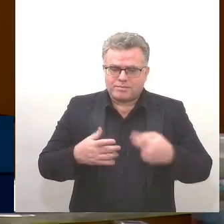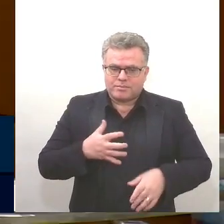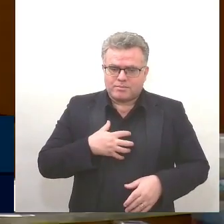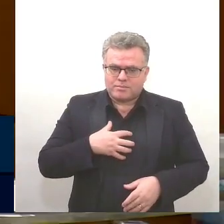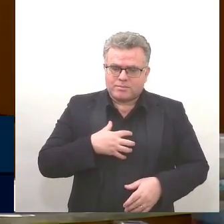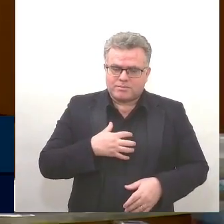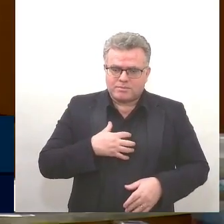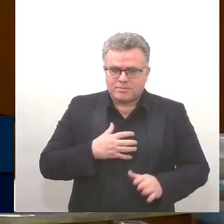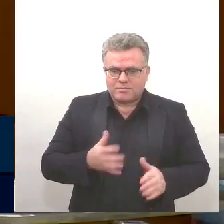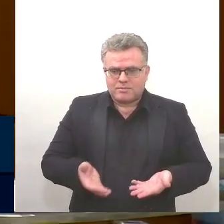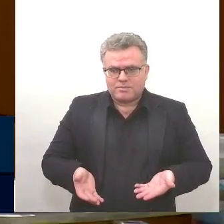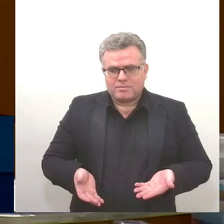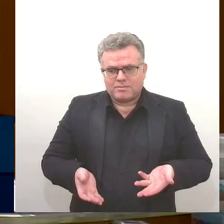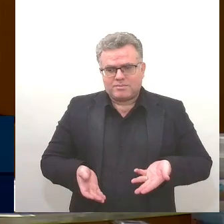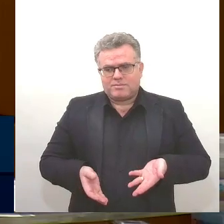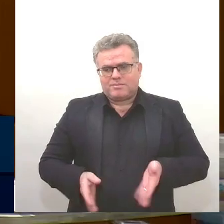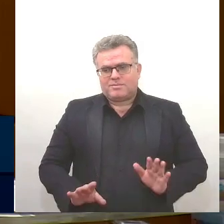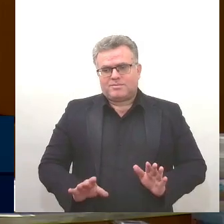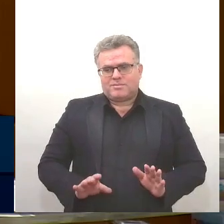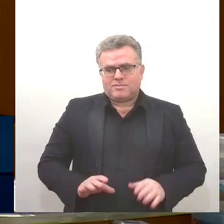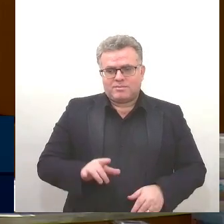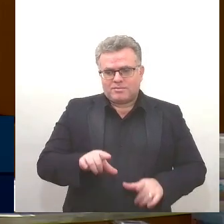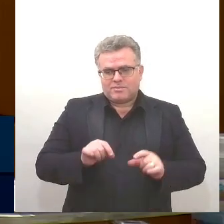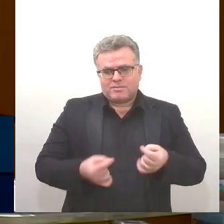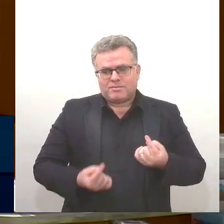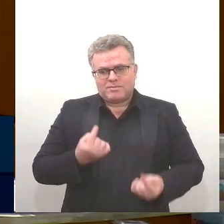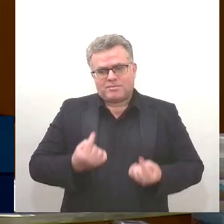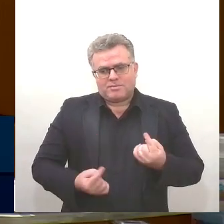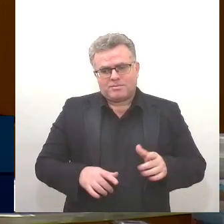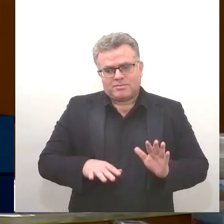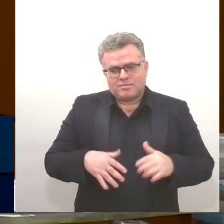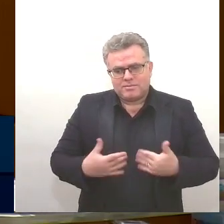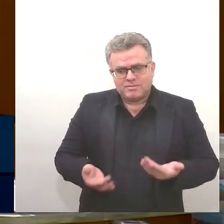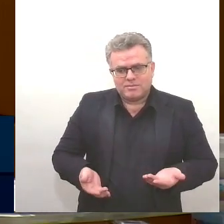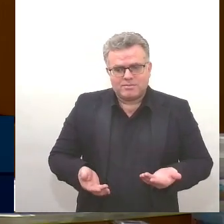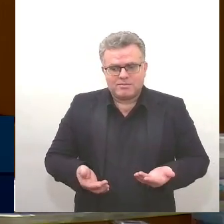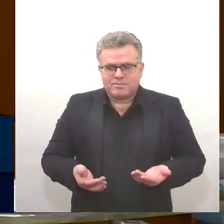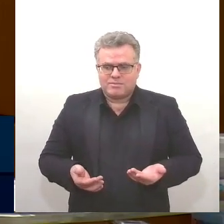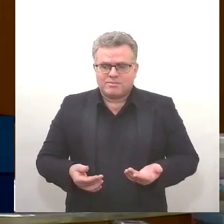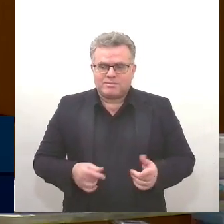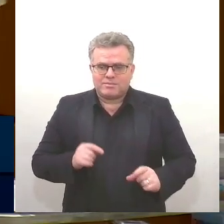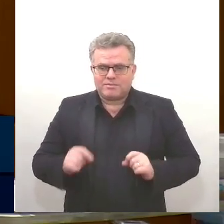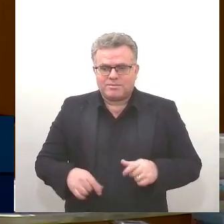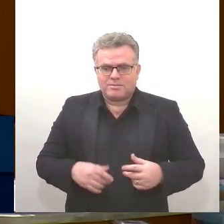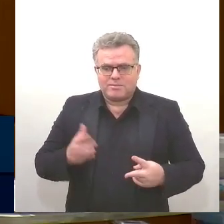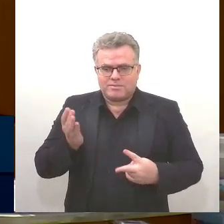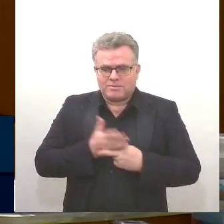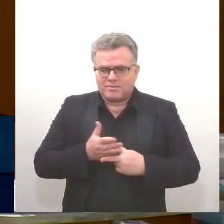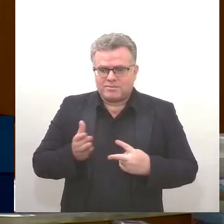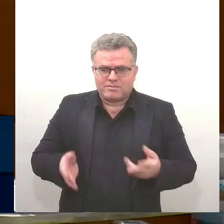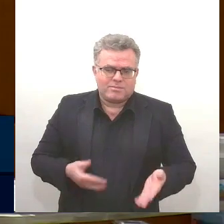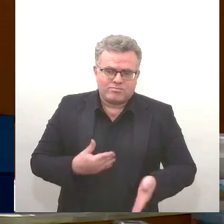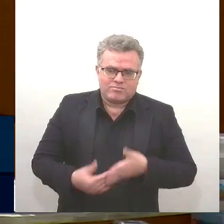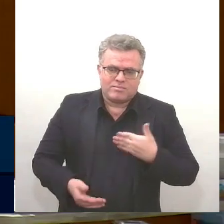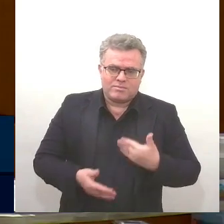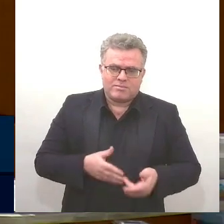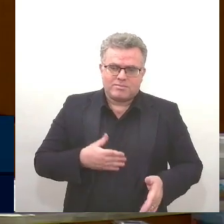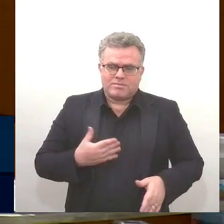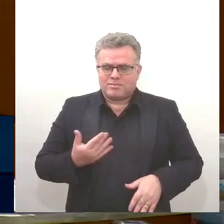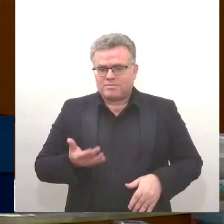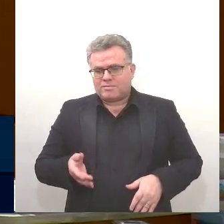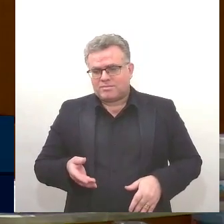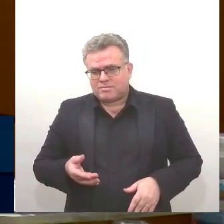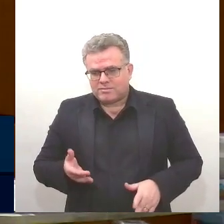se fosse opção eu pelo menos eu queria ser bissexual né que essa pessoa que tem essa